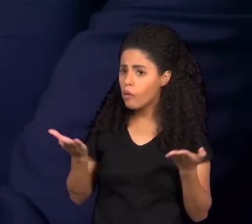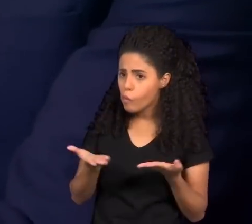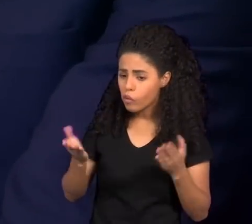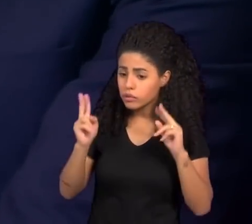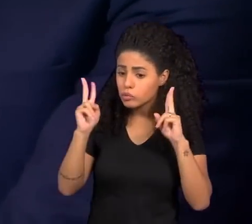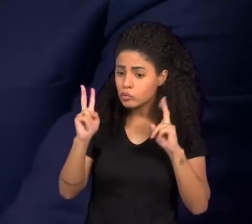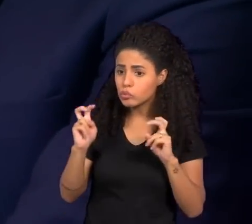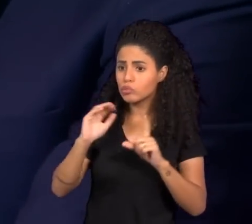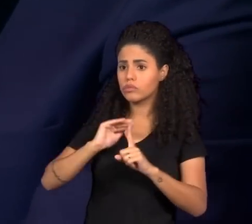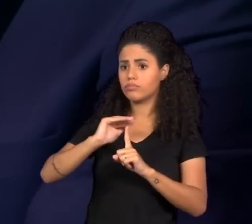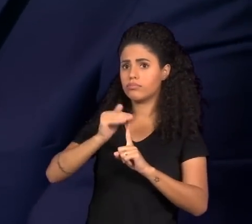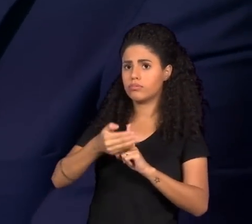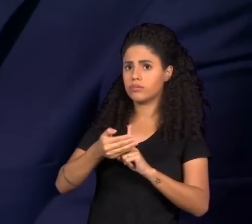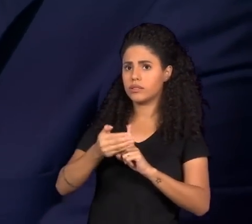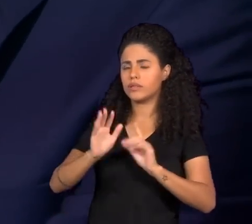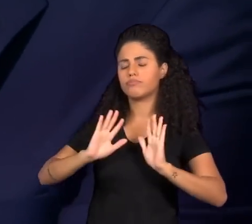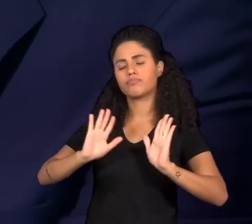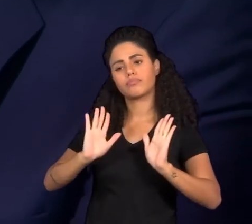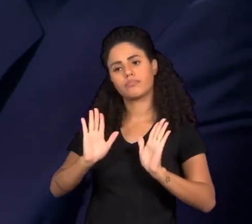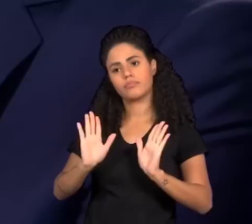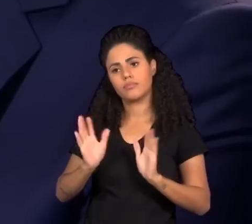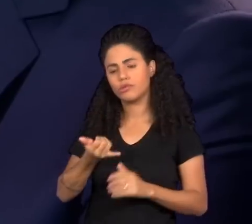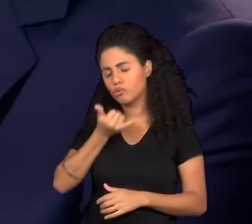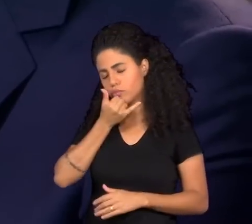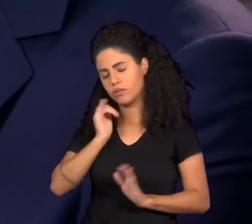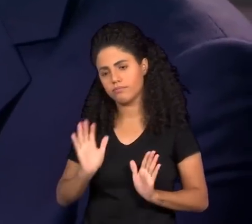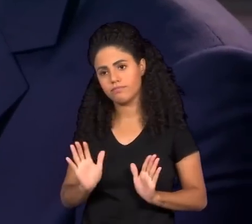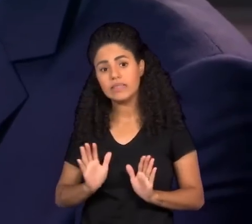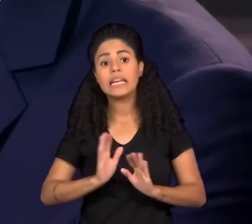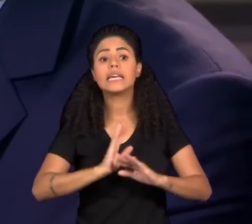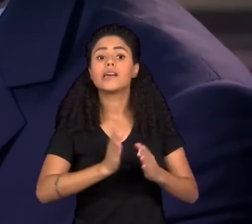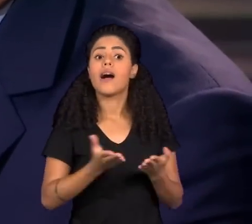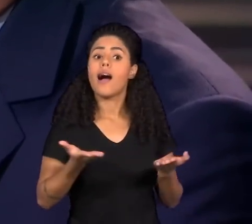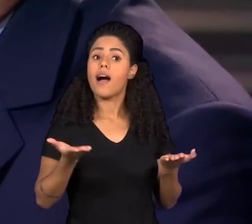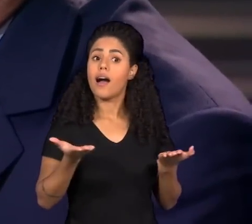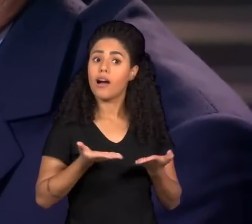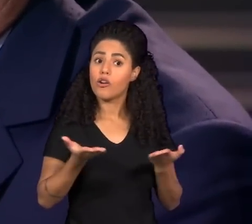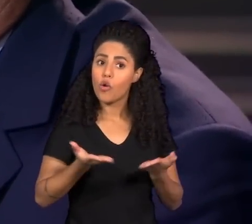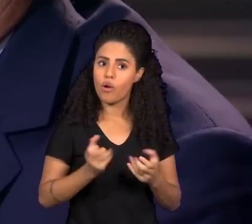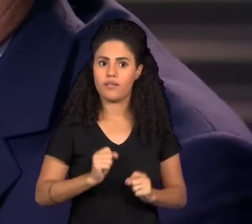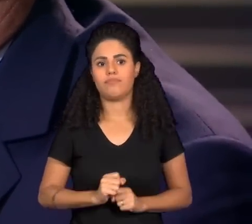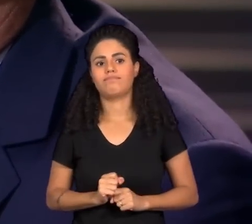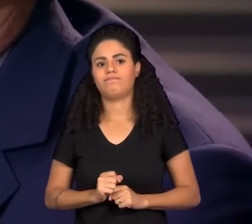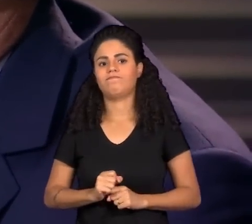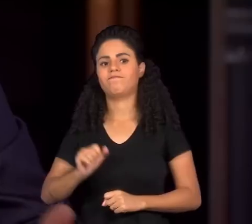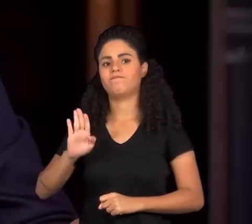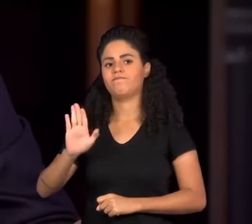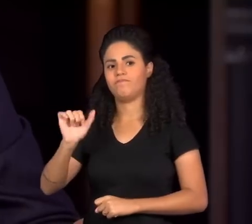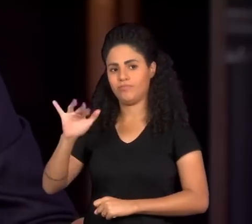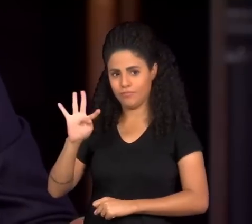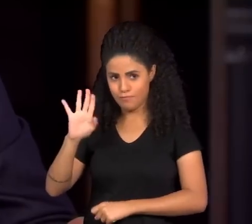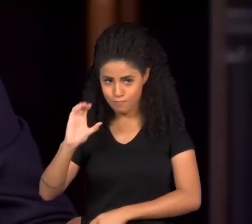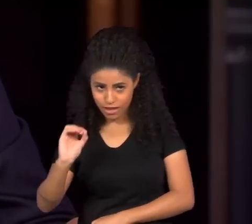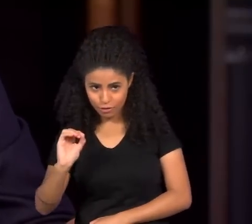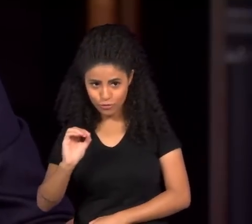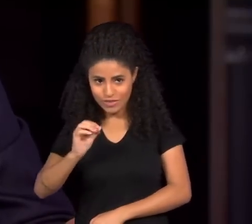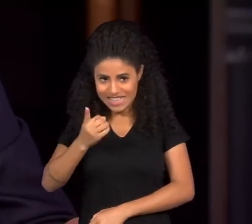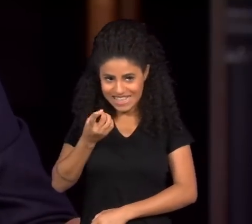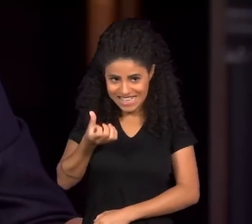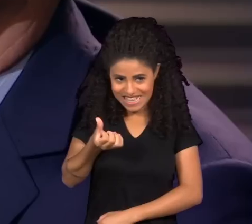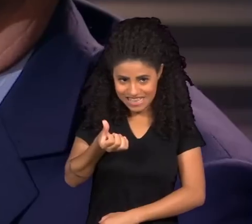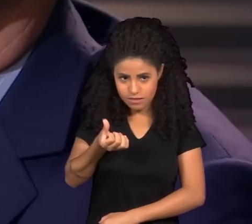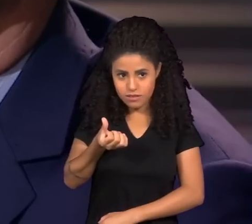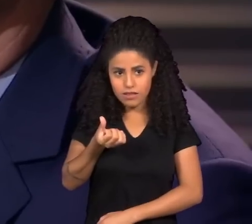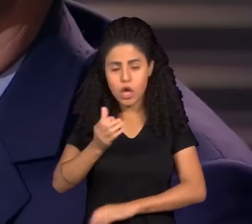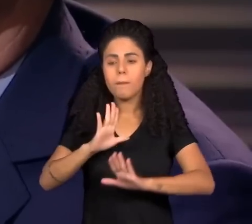fugia. Muito recentemente, eu não sei Muito quando. recentemente. Eu estou falando de Bento XVI. Ele demorou para aceitar. Ele demorou, mas ele